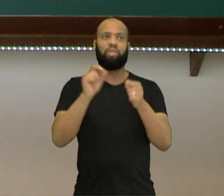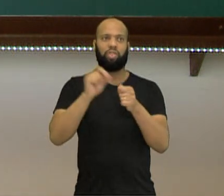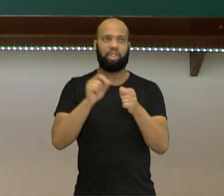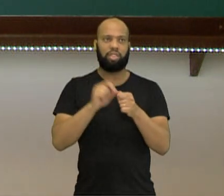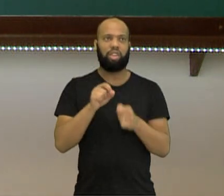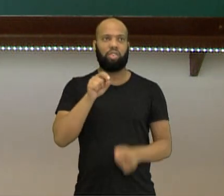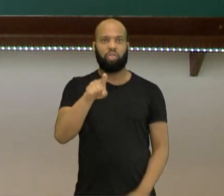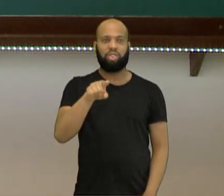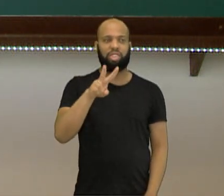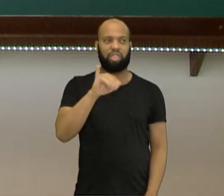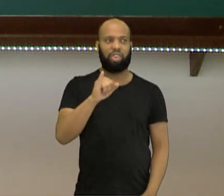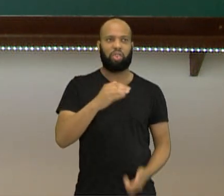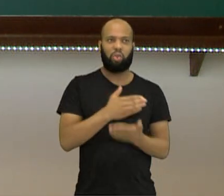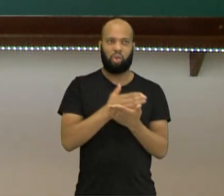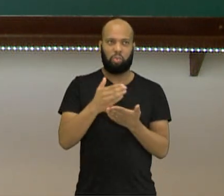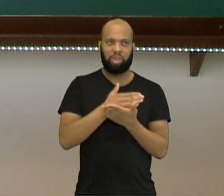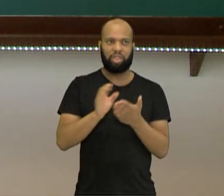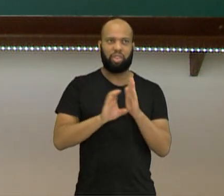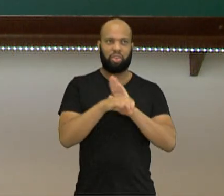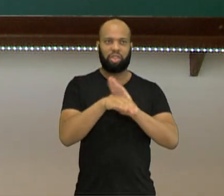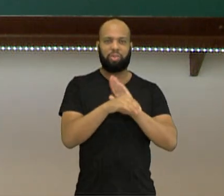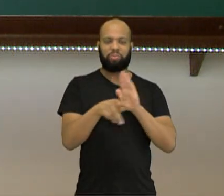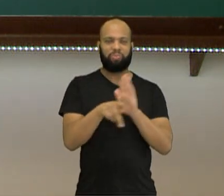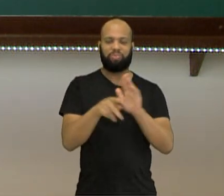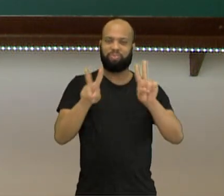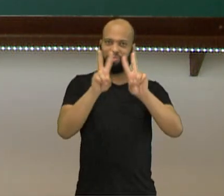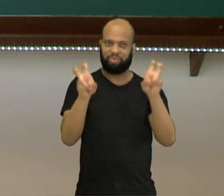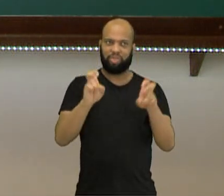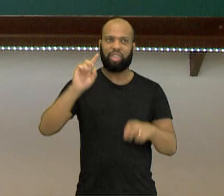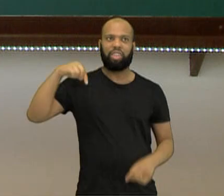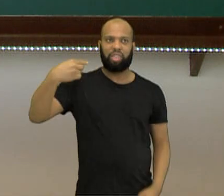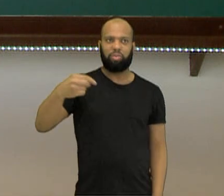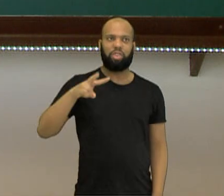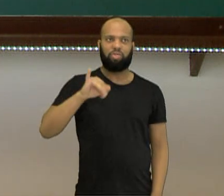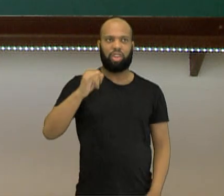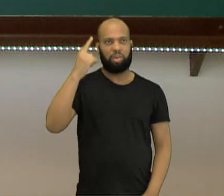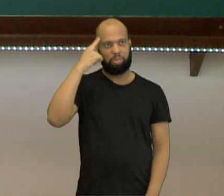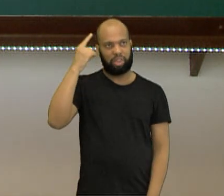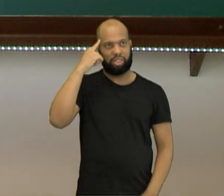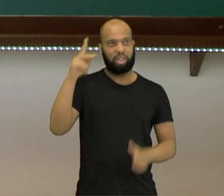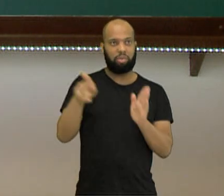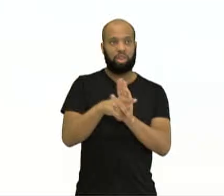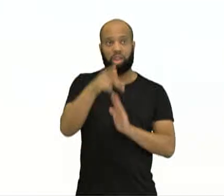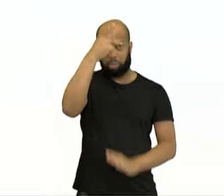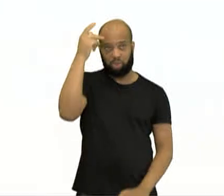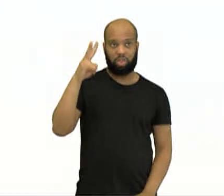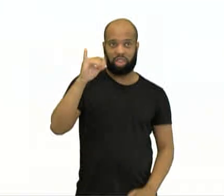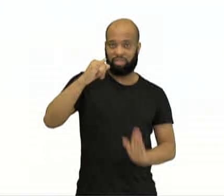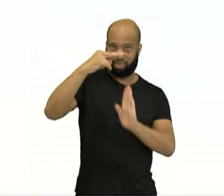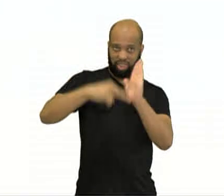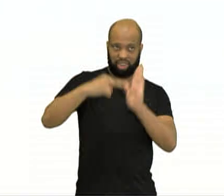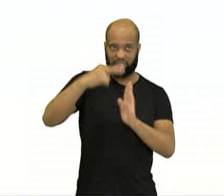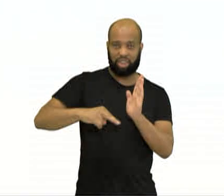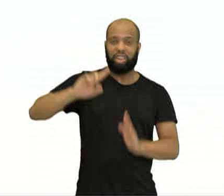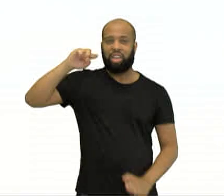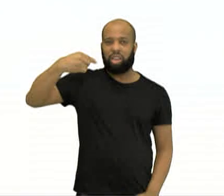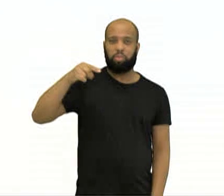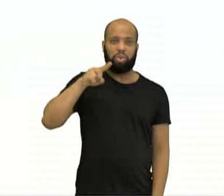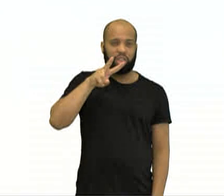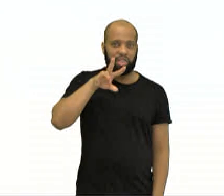vai começar com a definição do assunto, tema, e na sequência pense no público leitor. E depois pense